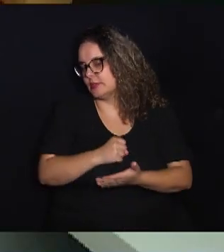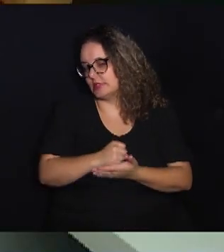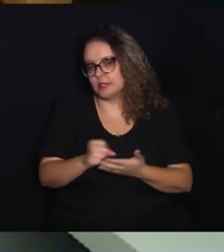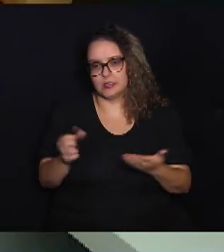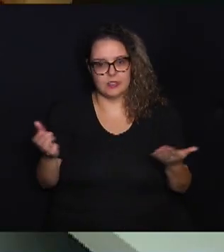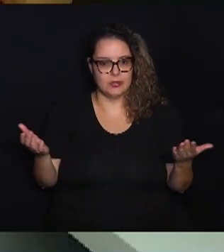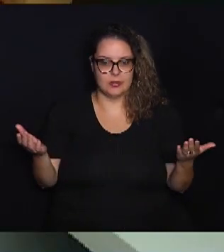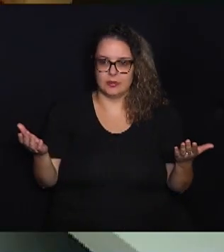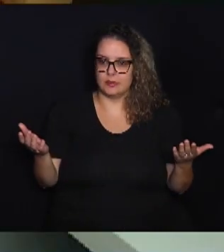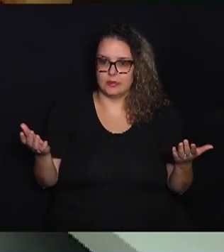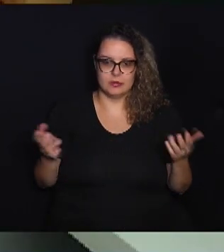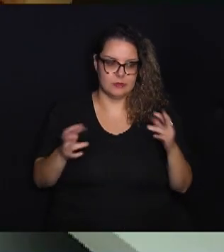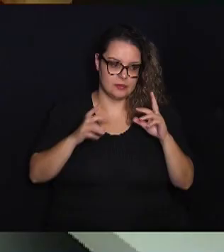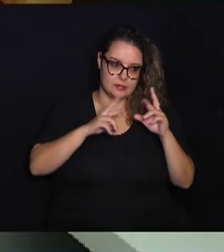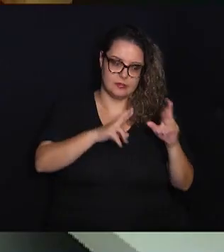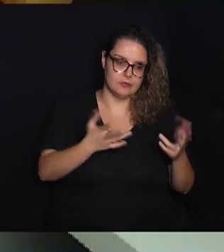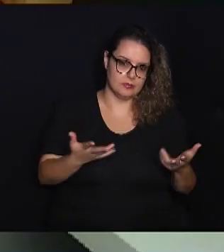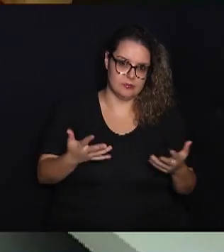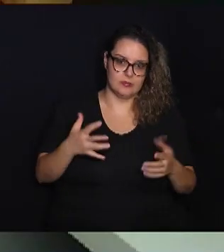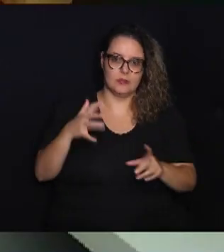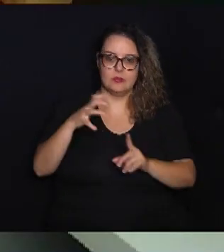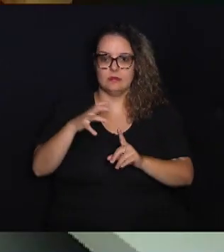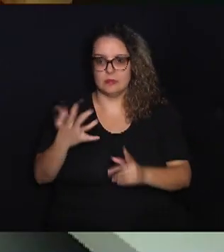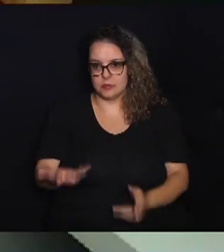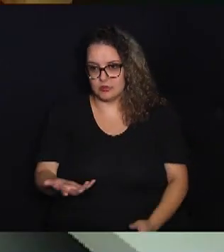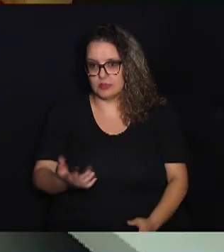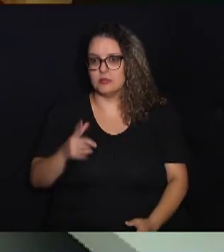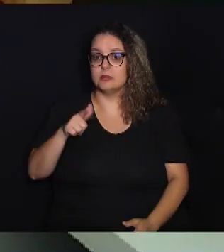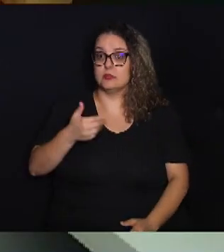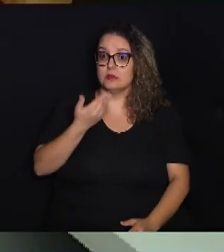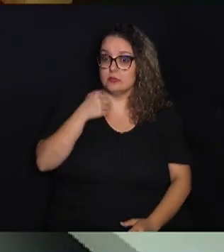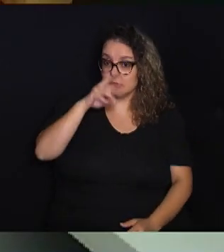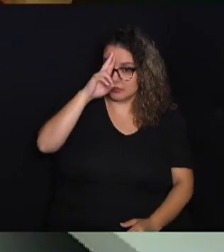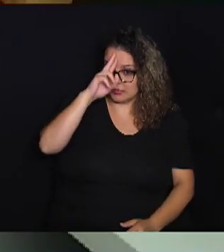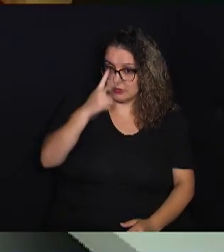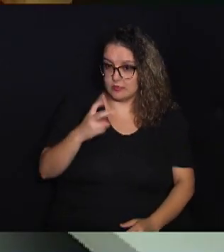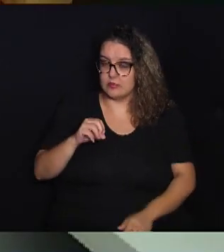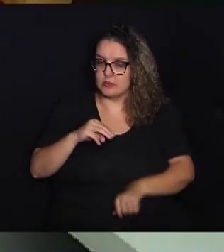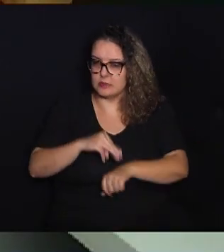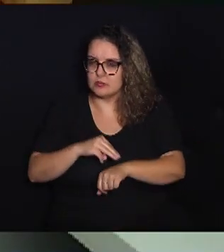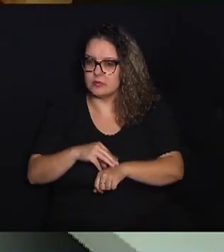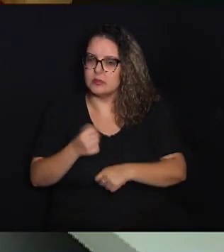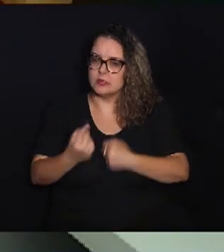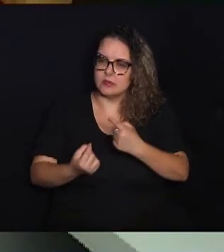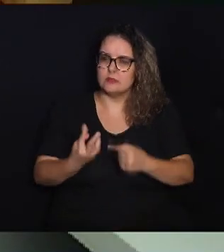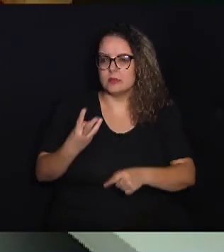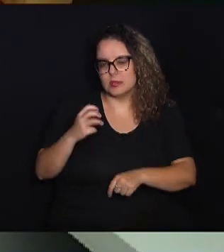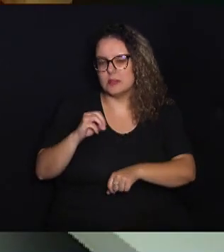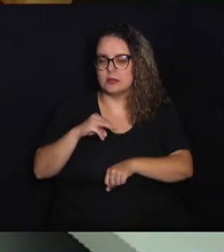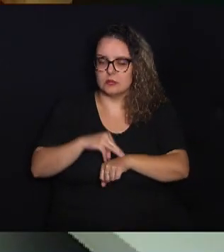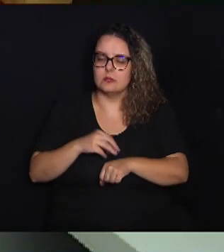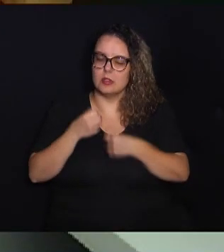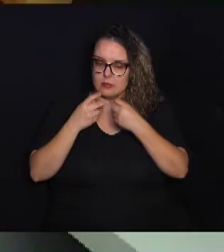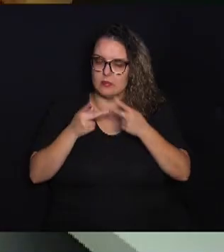não vai dormir porque você, né, interferiu. Então, depois do almoço, 20 minutinhos, em algumas situações é até bem-vindo,